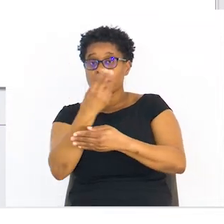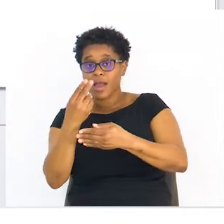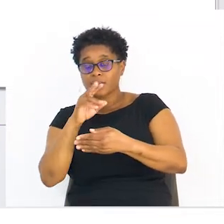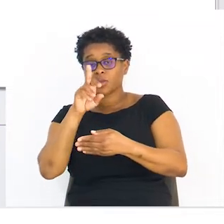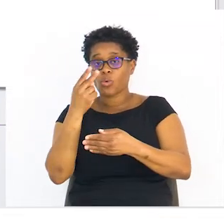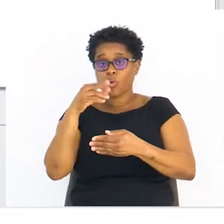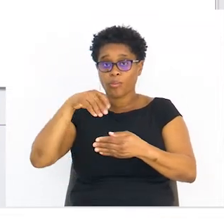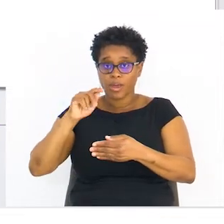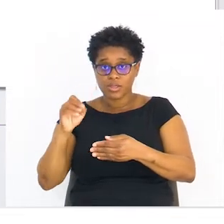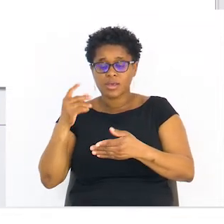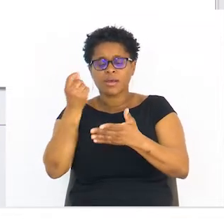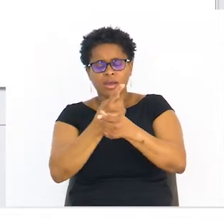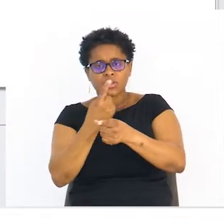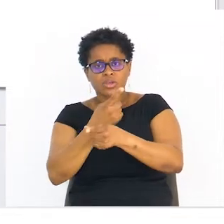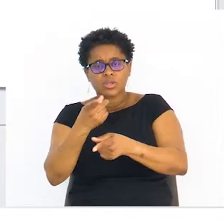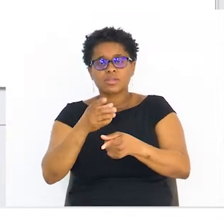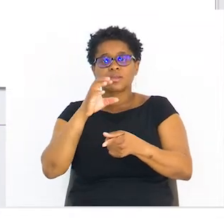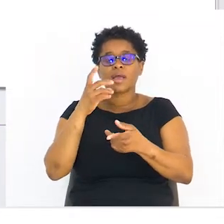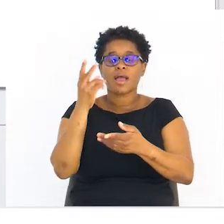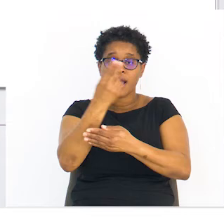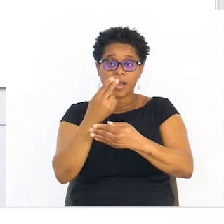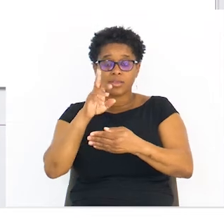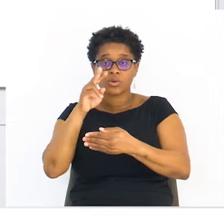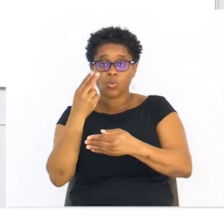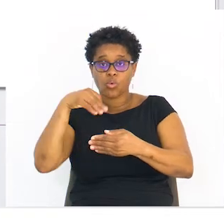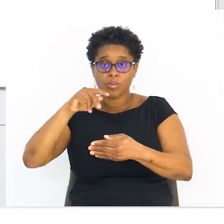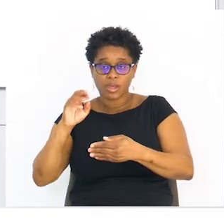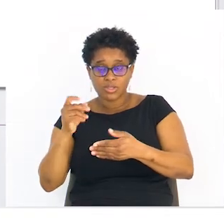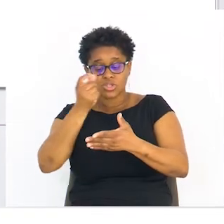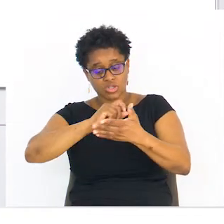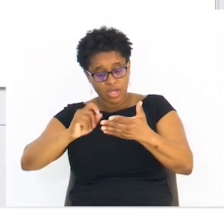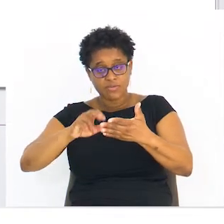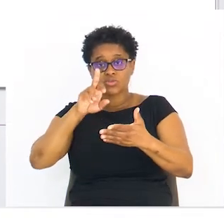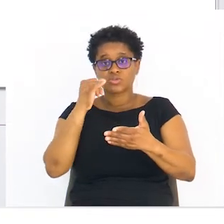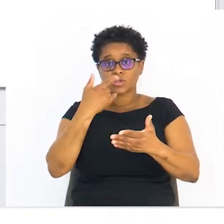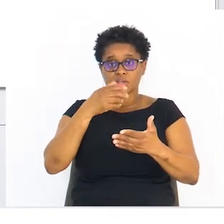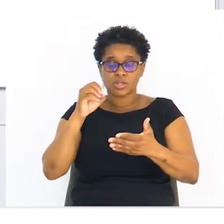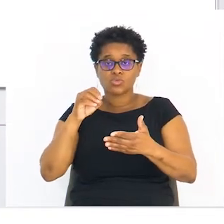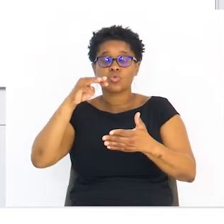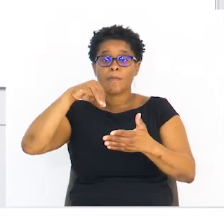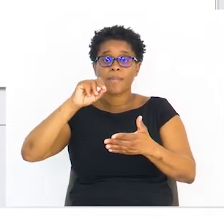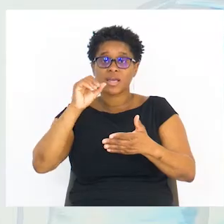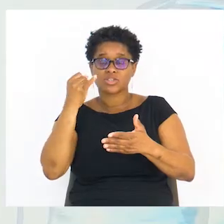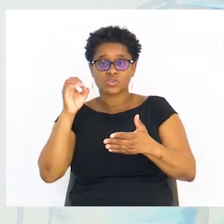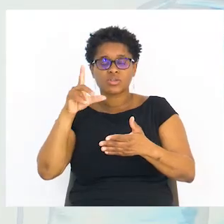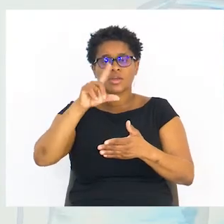Caracteriza a arte rupestre. Descreve os ritos mágicos e funerários.